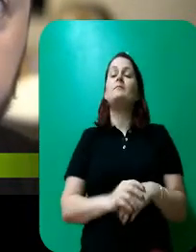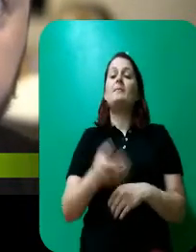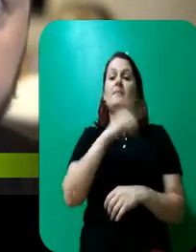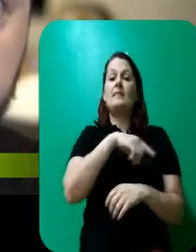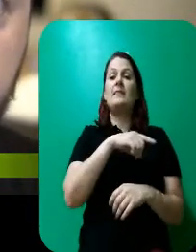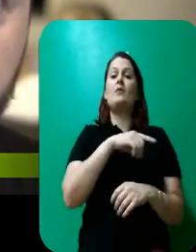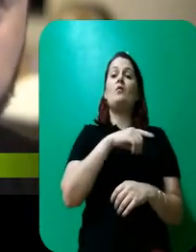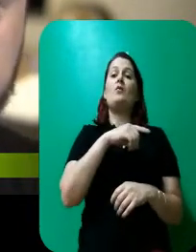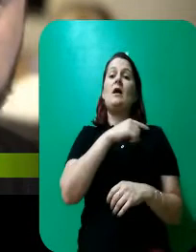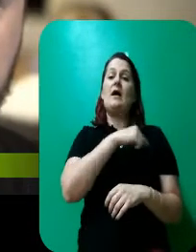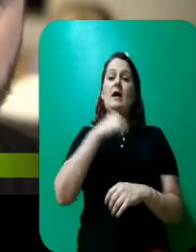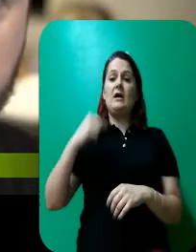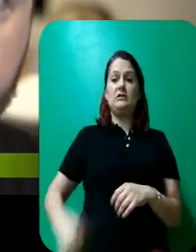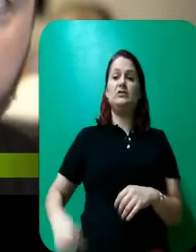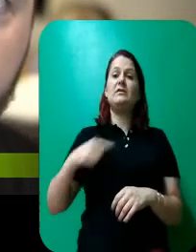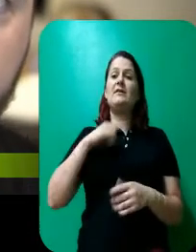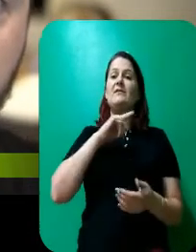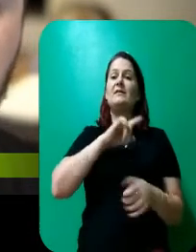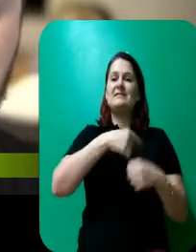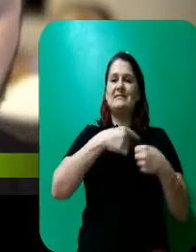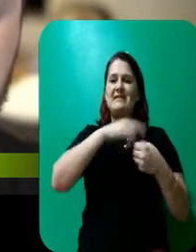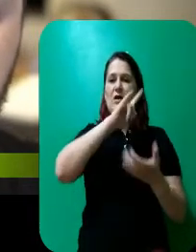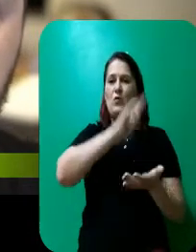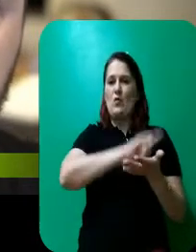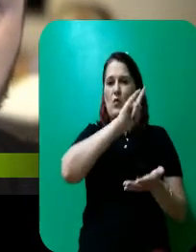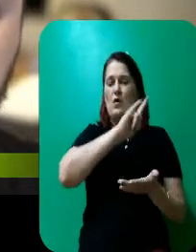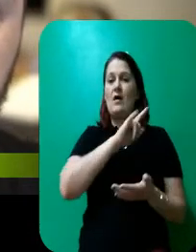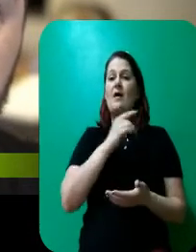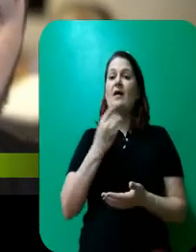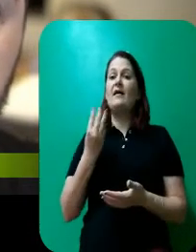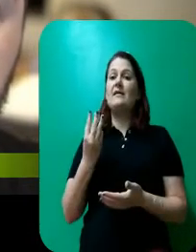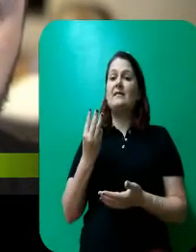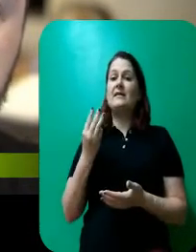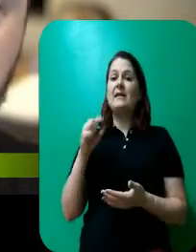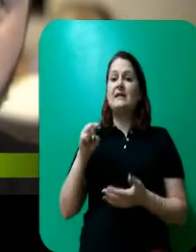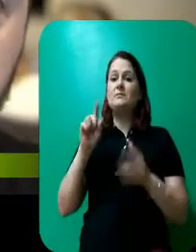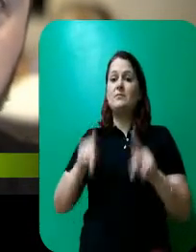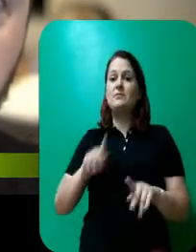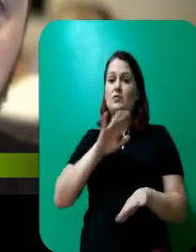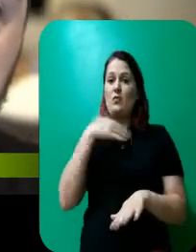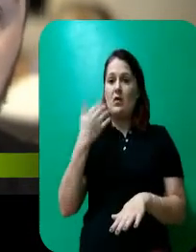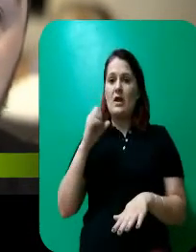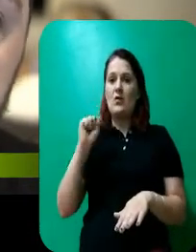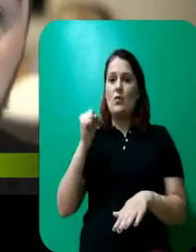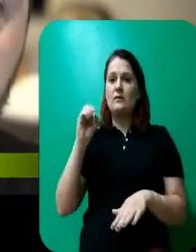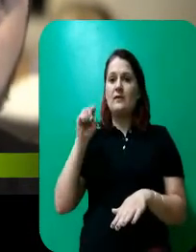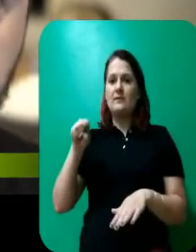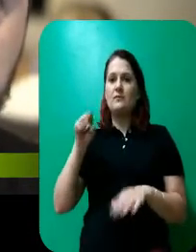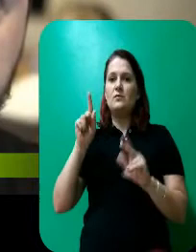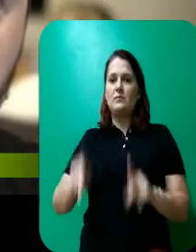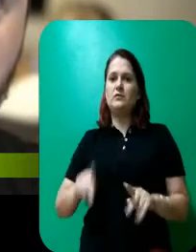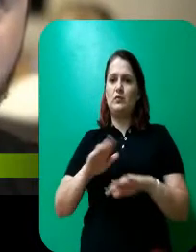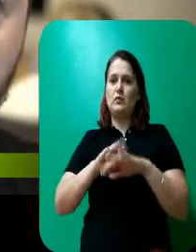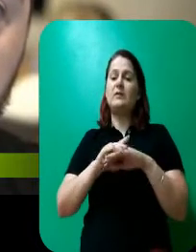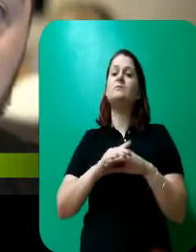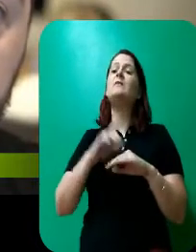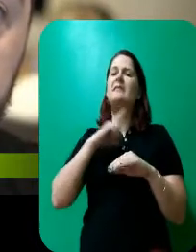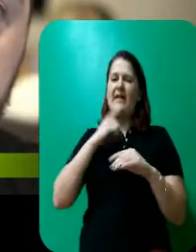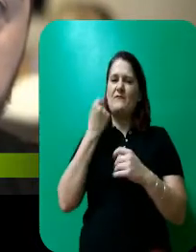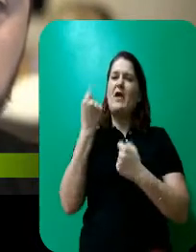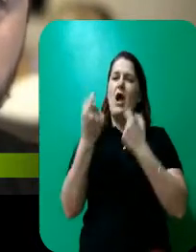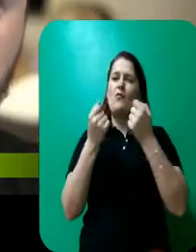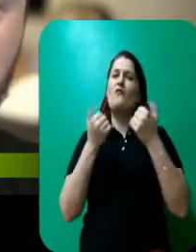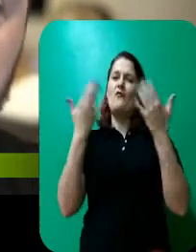na China aconteceram porque teve um foco da doença lá, que foi Wuhan. Eles tiveram casos fora de lá, mas o grosso